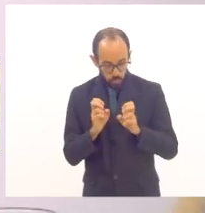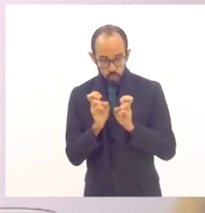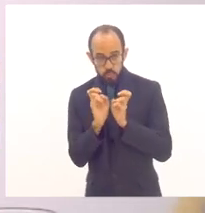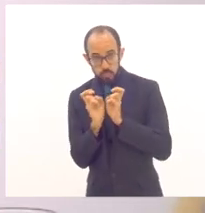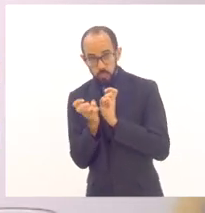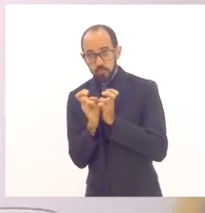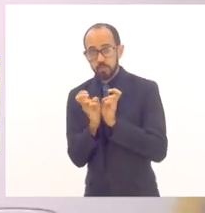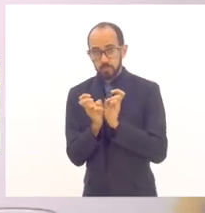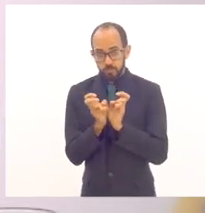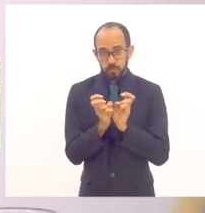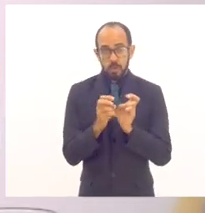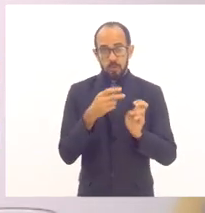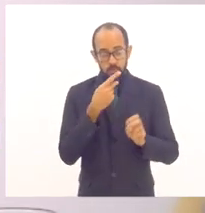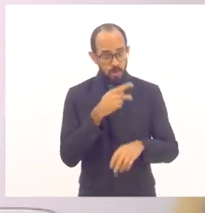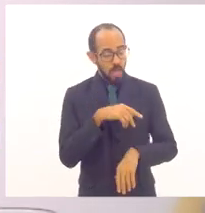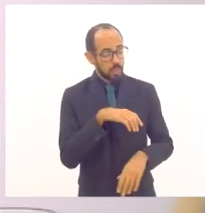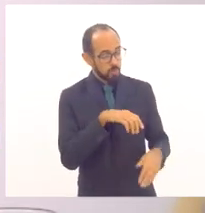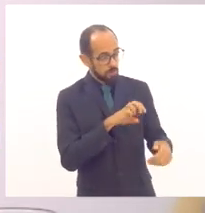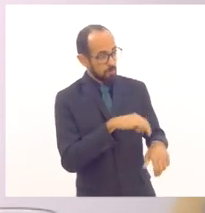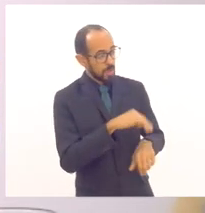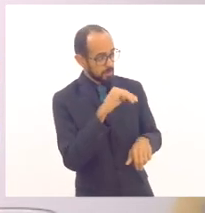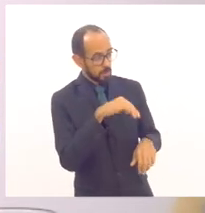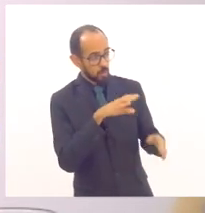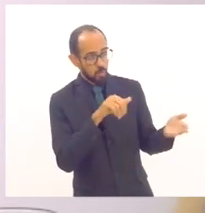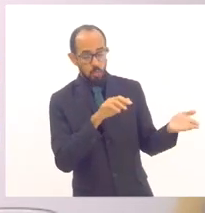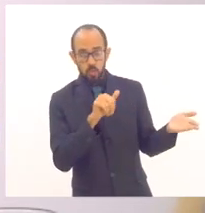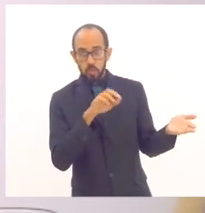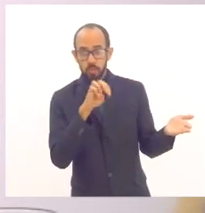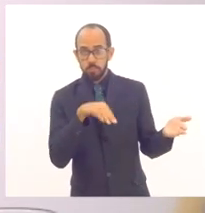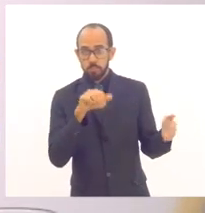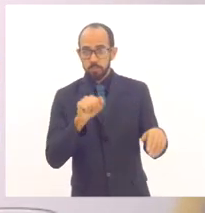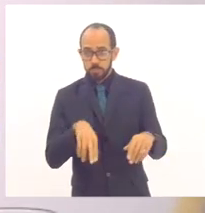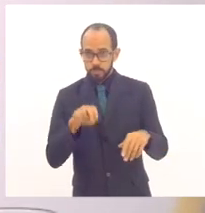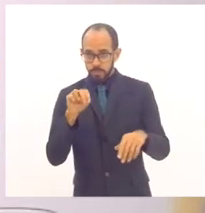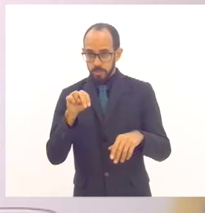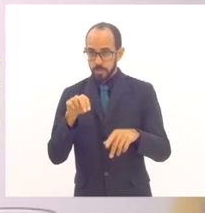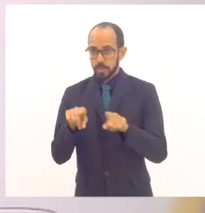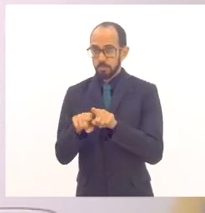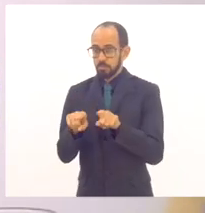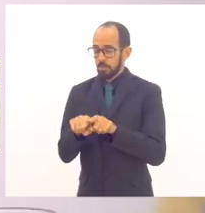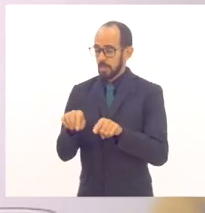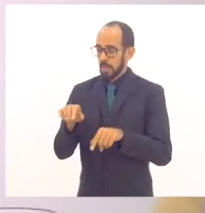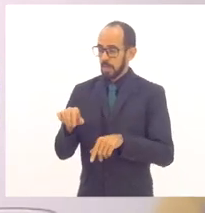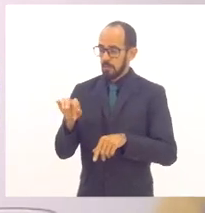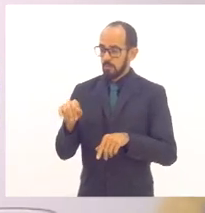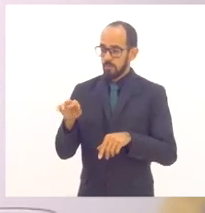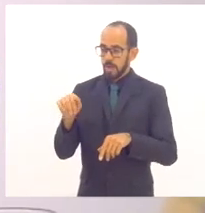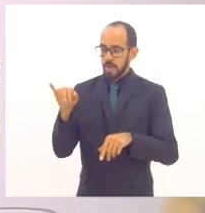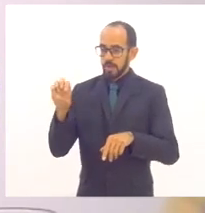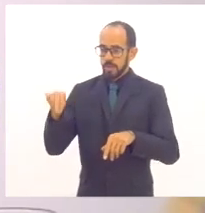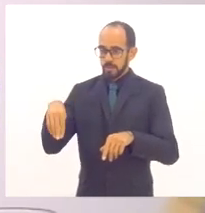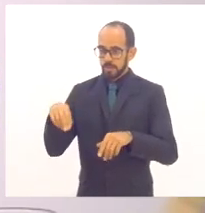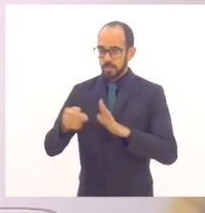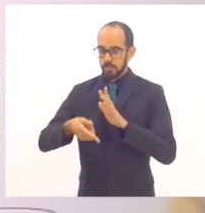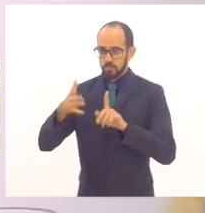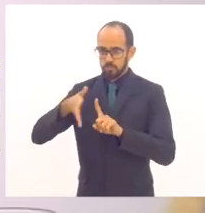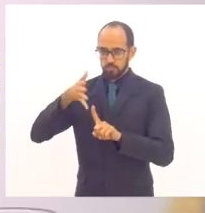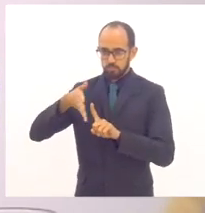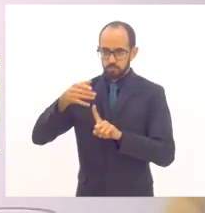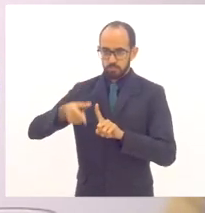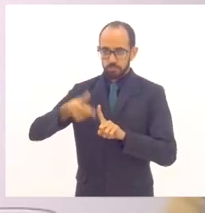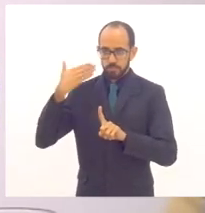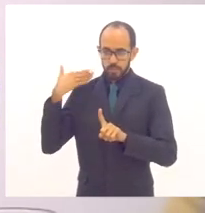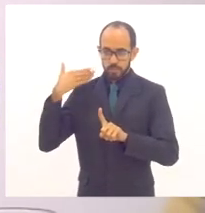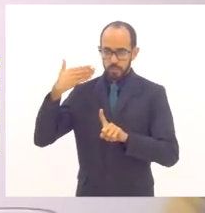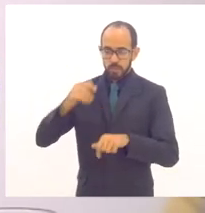da fala do mestre Curimim e do mestre Efraim também, né, que me antecederam,